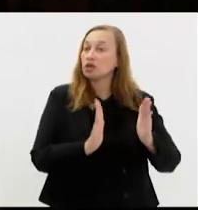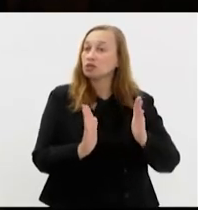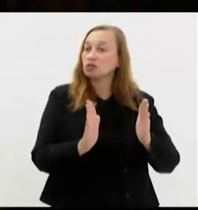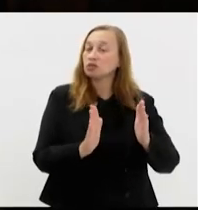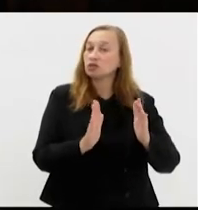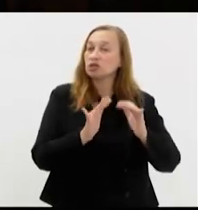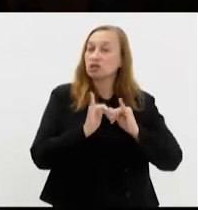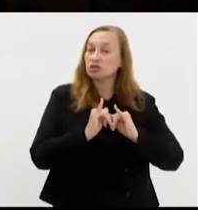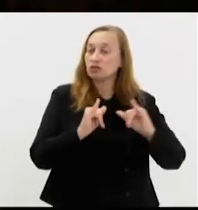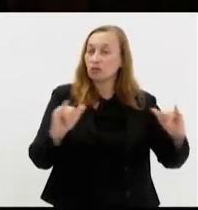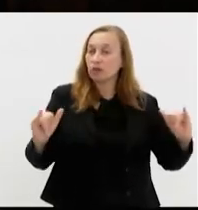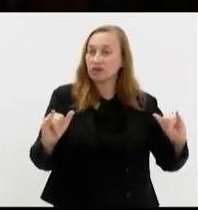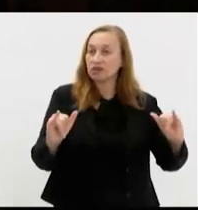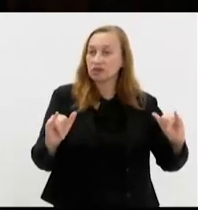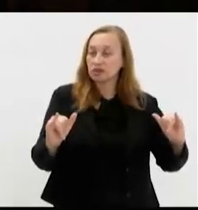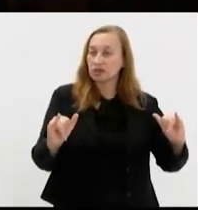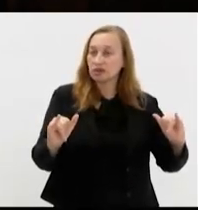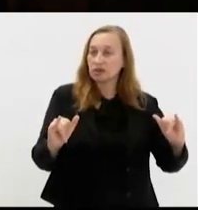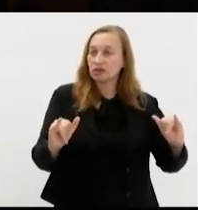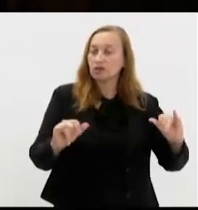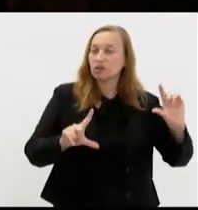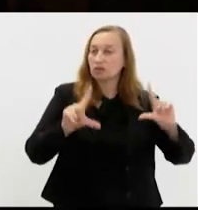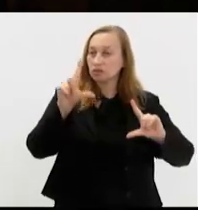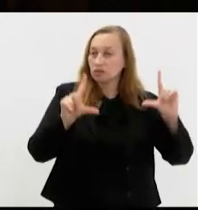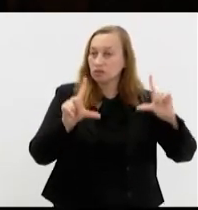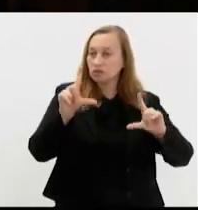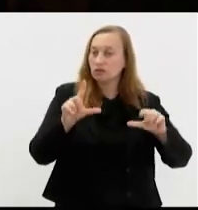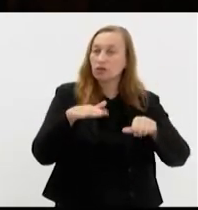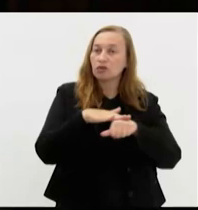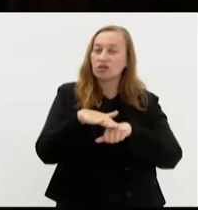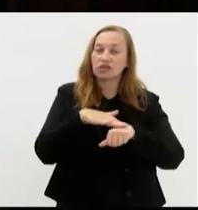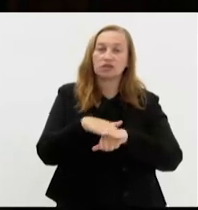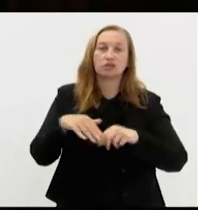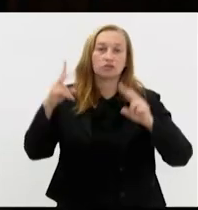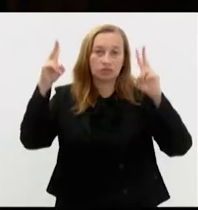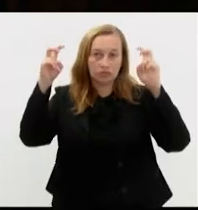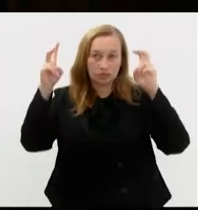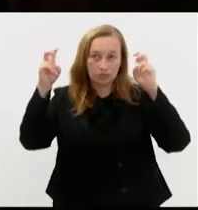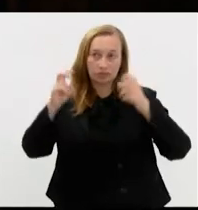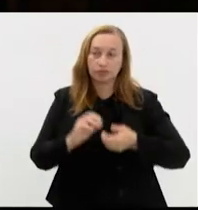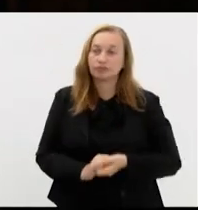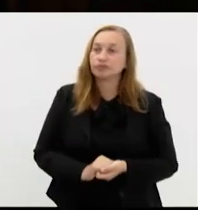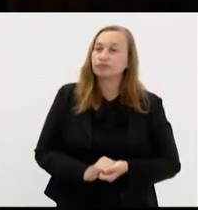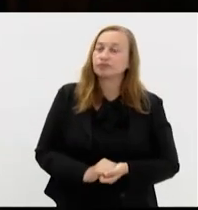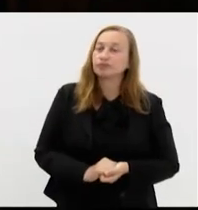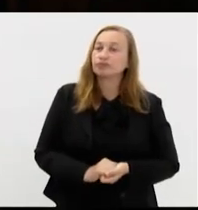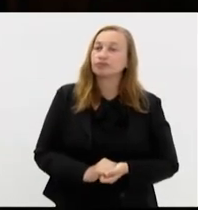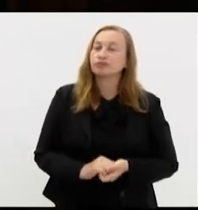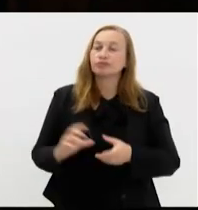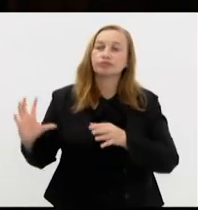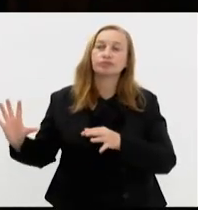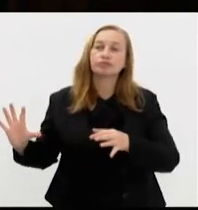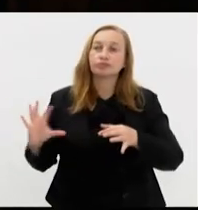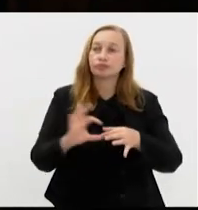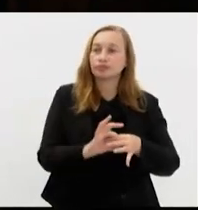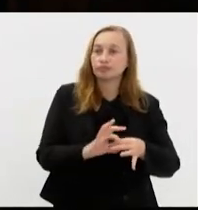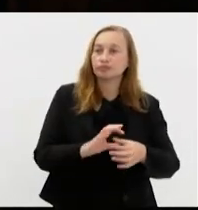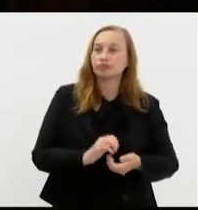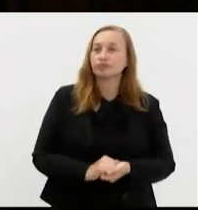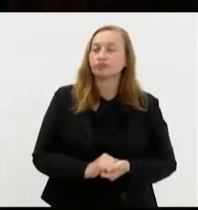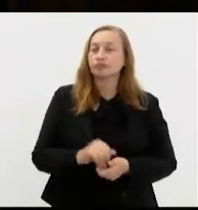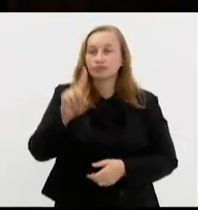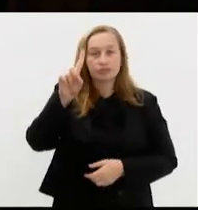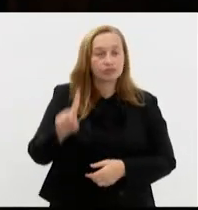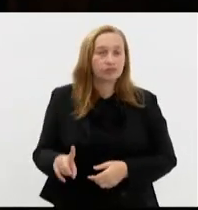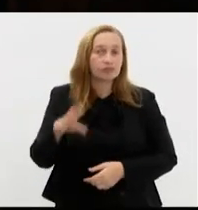faz com que nós possamos conversar sobre este tema que está diretamente ligado ao direito